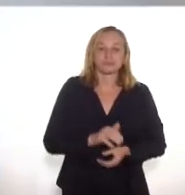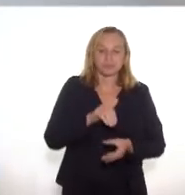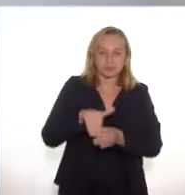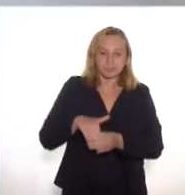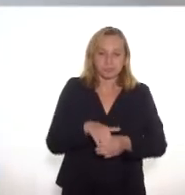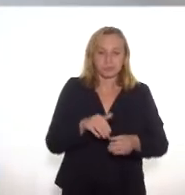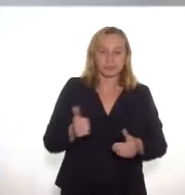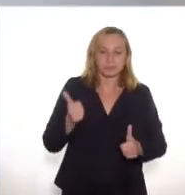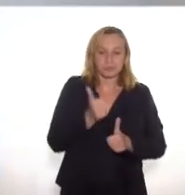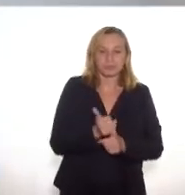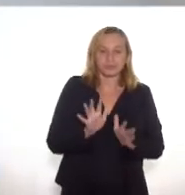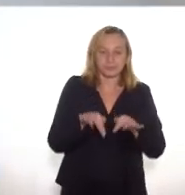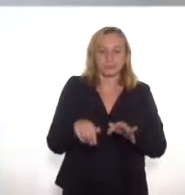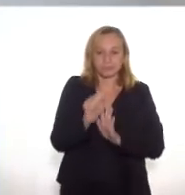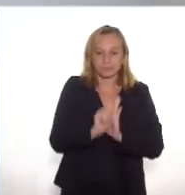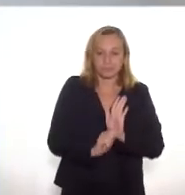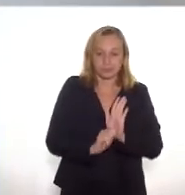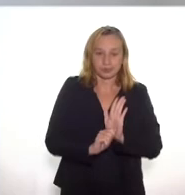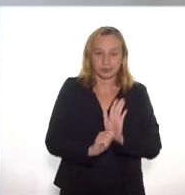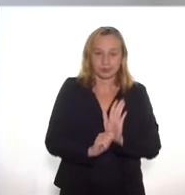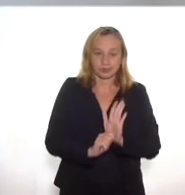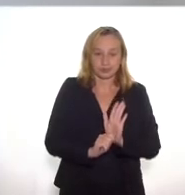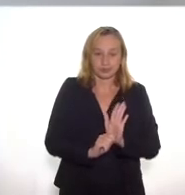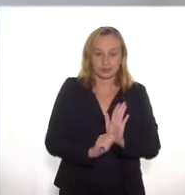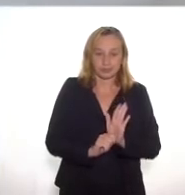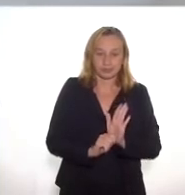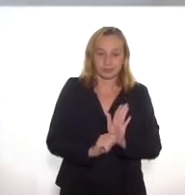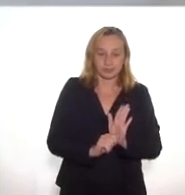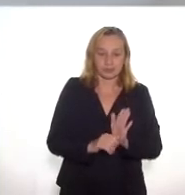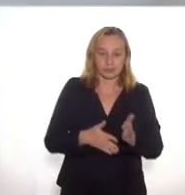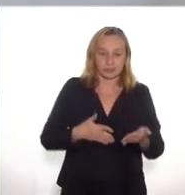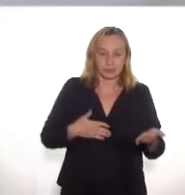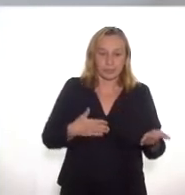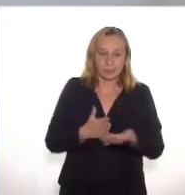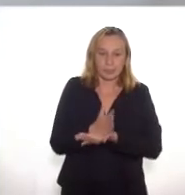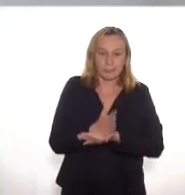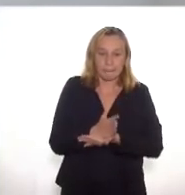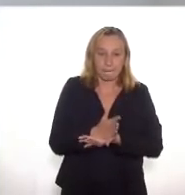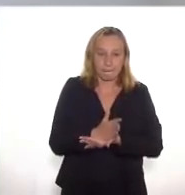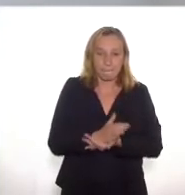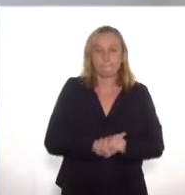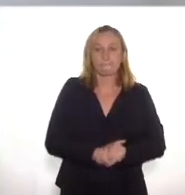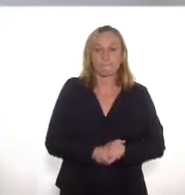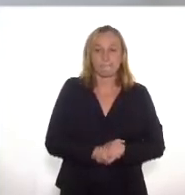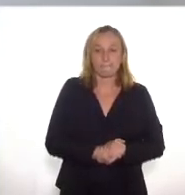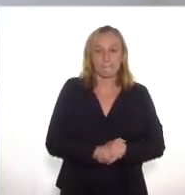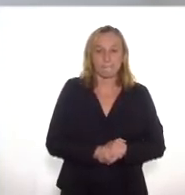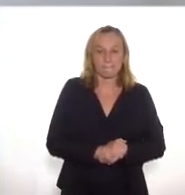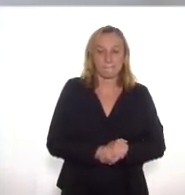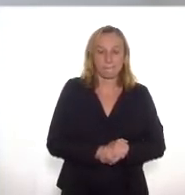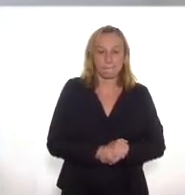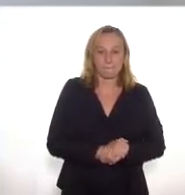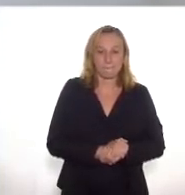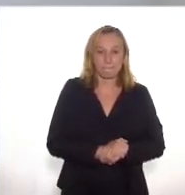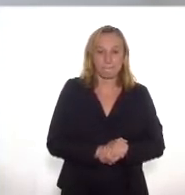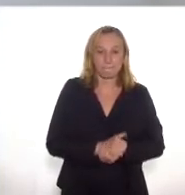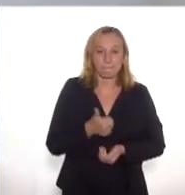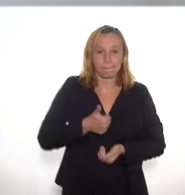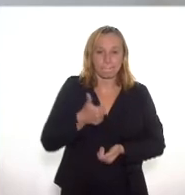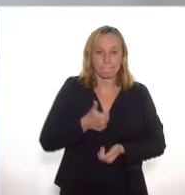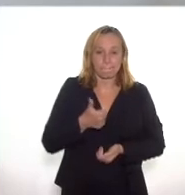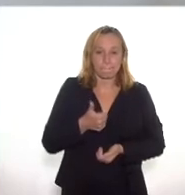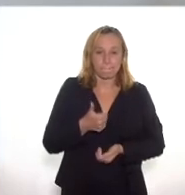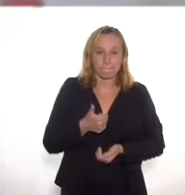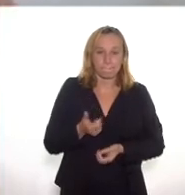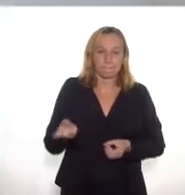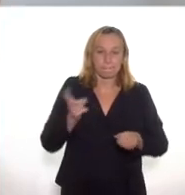votação substitutiva conforme a final de redação que a presidência defere. Senhores que aprovam, permaneçam como estão. Aprovado em primeira